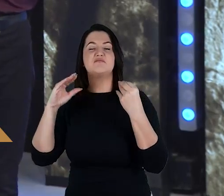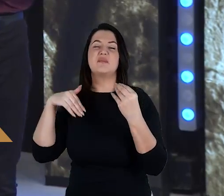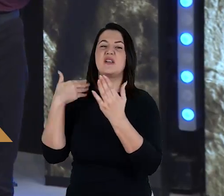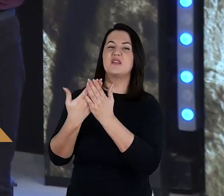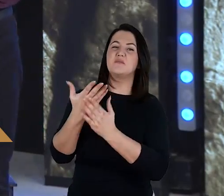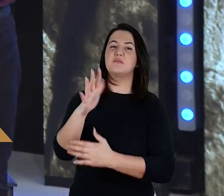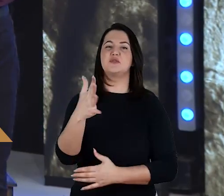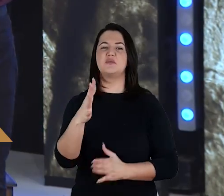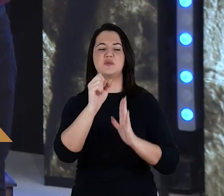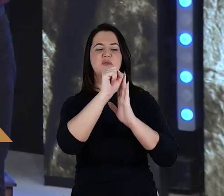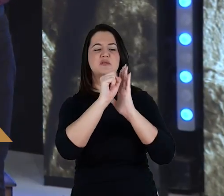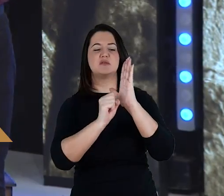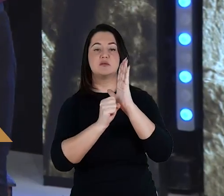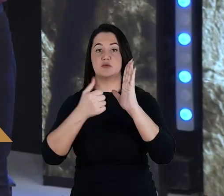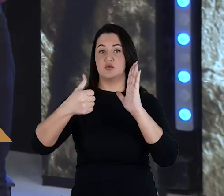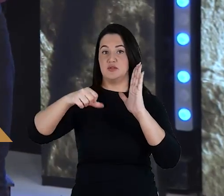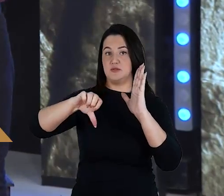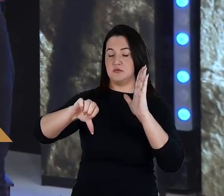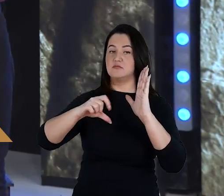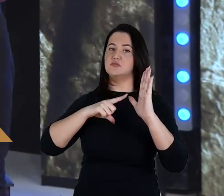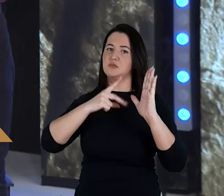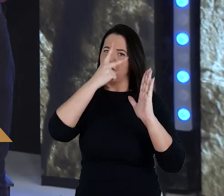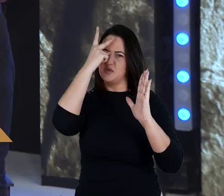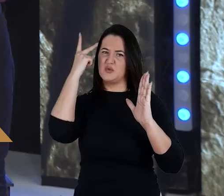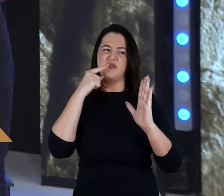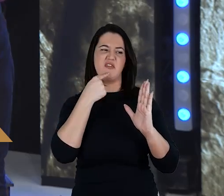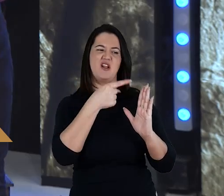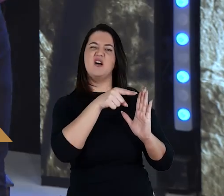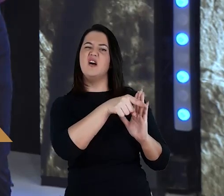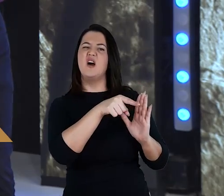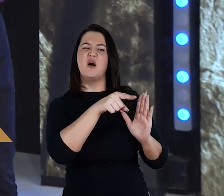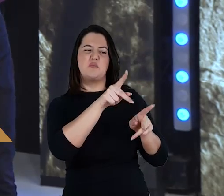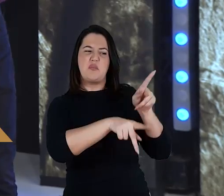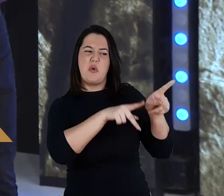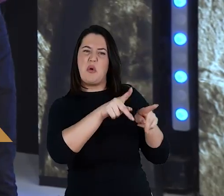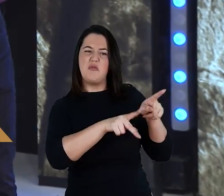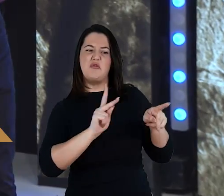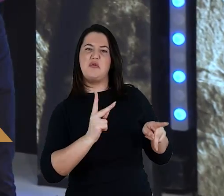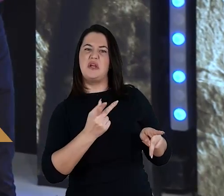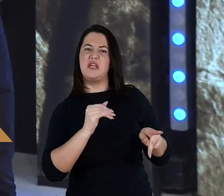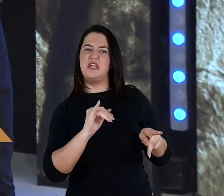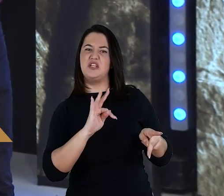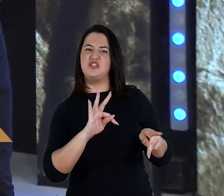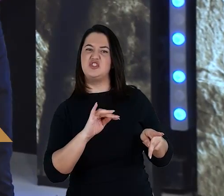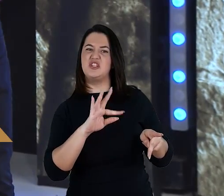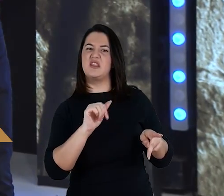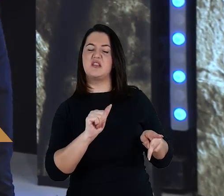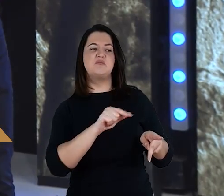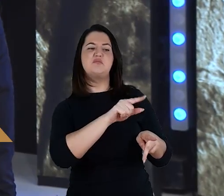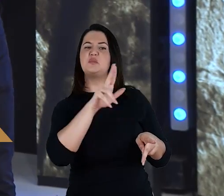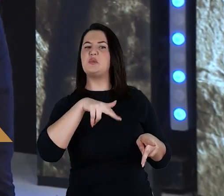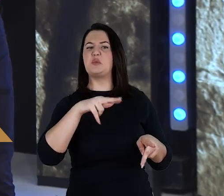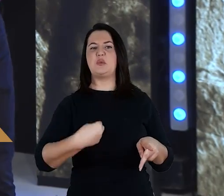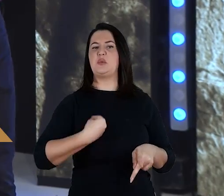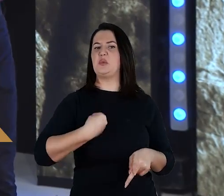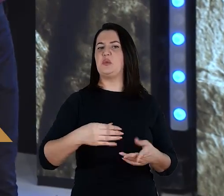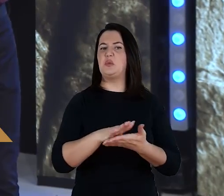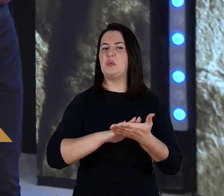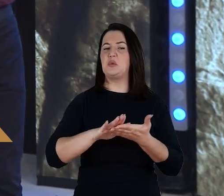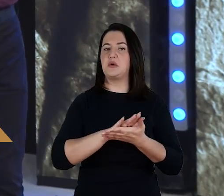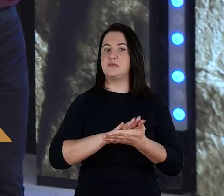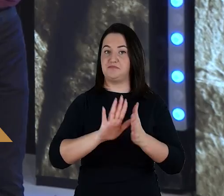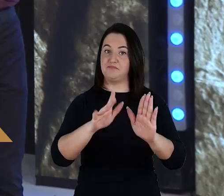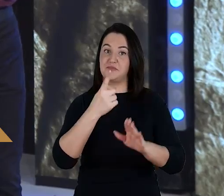muita gente que negava a existência dos hititas. Eu vou dar um exemplo para você. Na edição de 1861 da